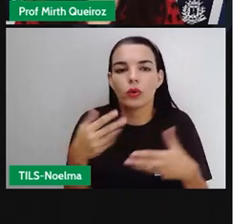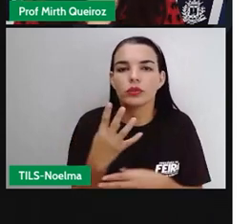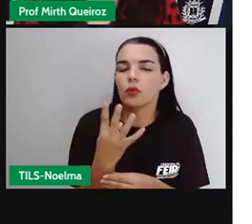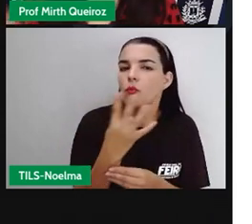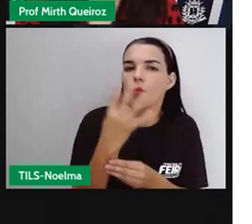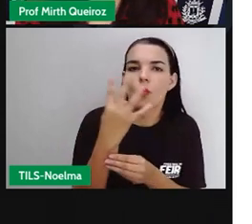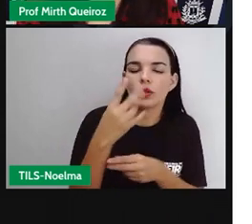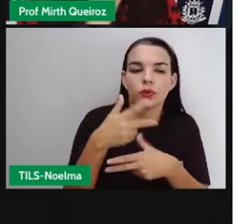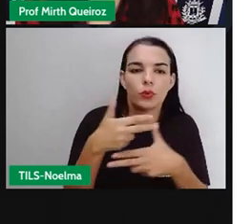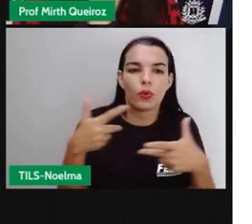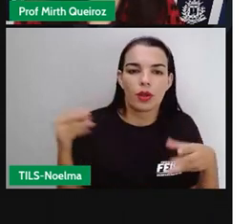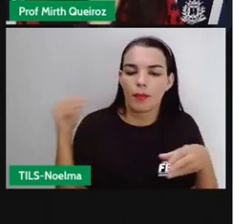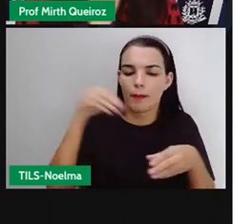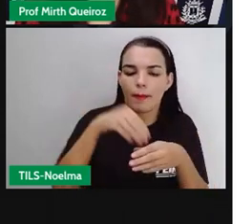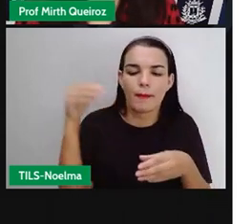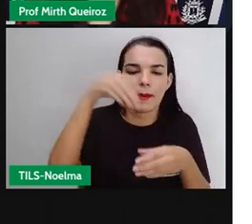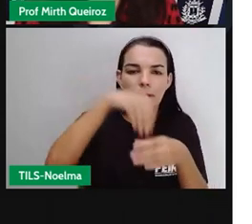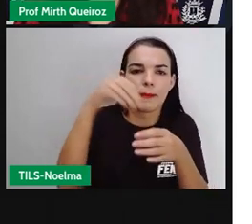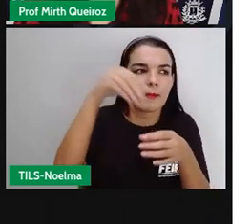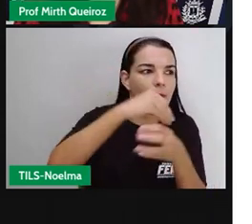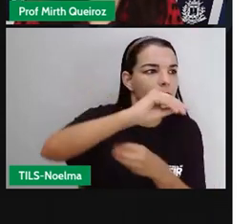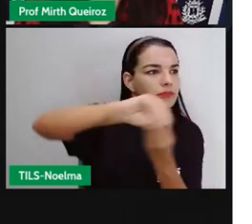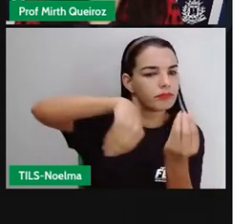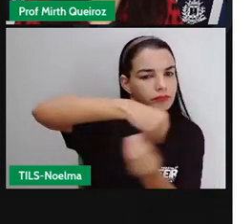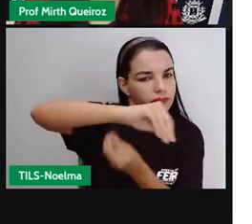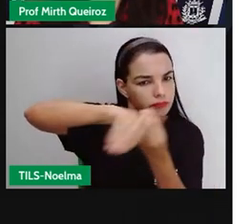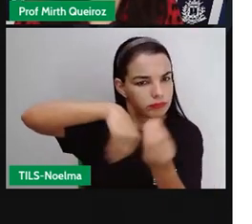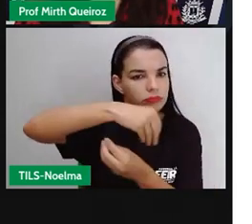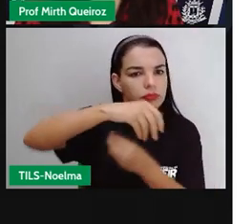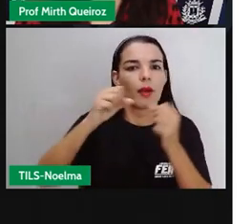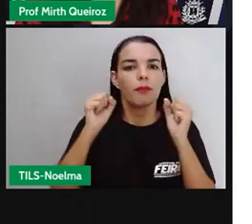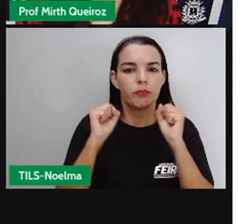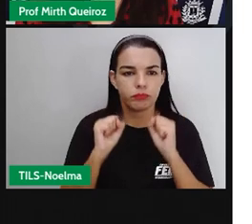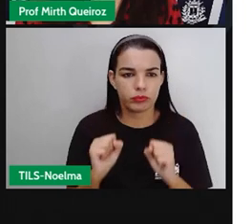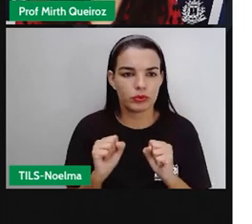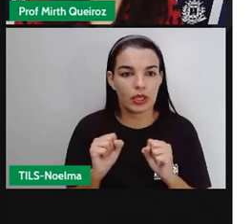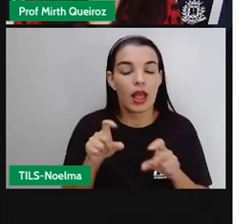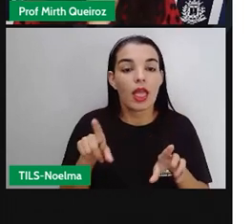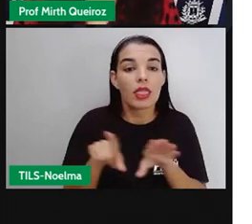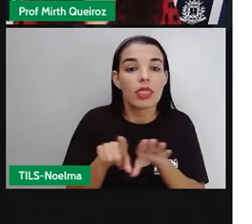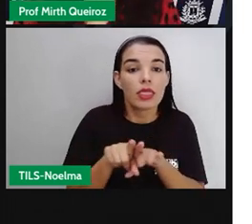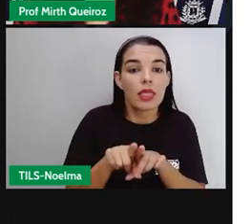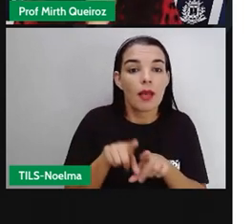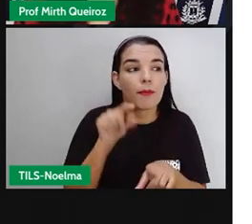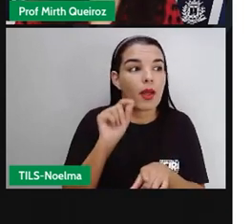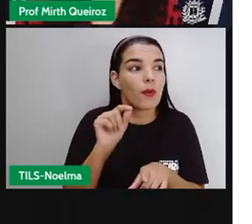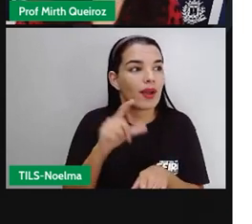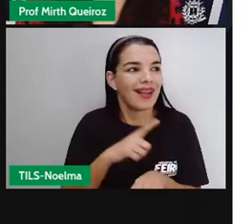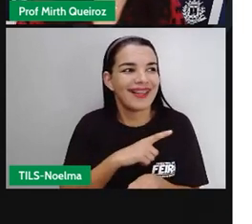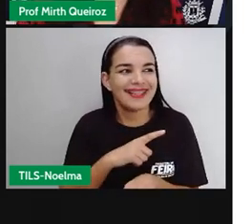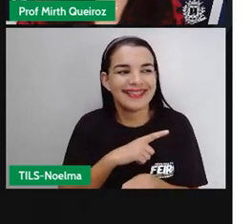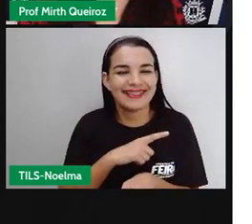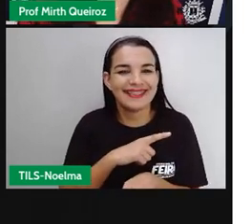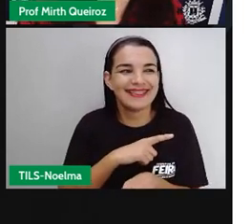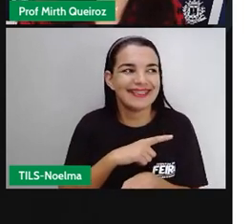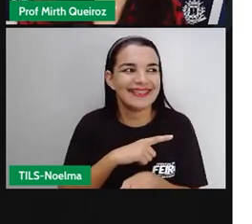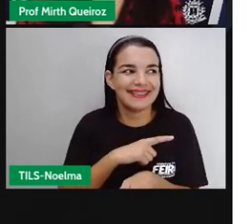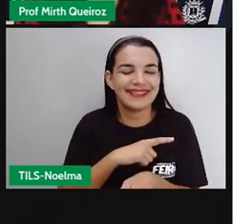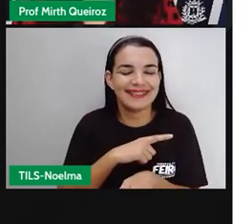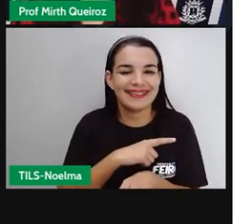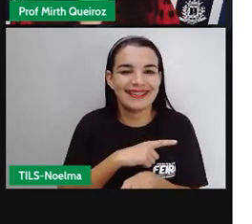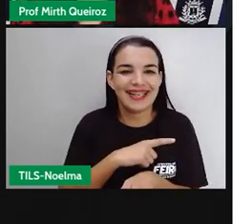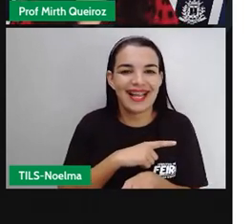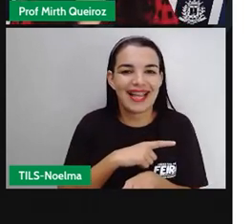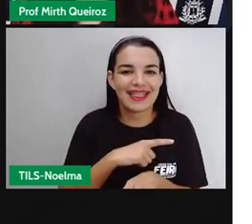quatro componentes e assim sucessivamente. Além disso, as misturas elas podem ser de dois tipos. Elas podem ser homogêneas